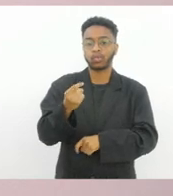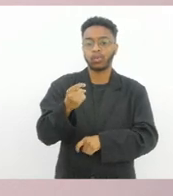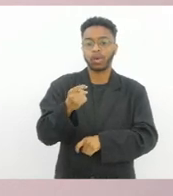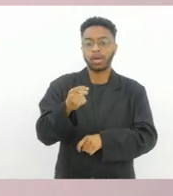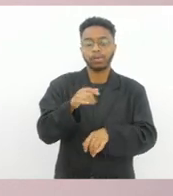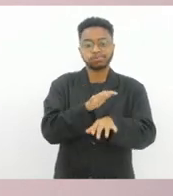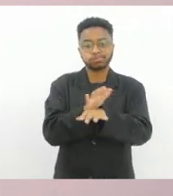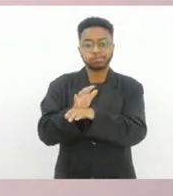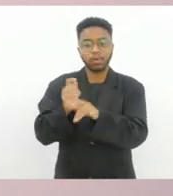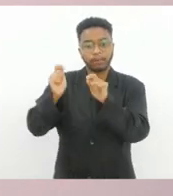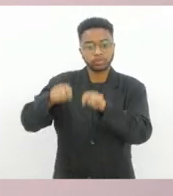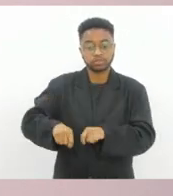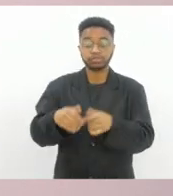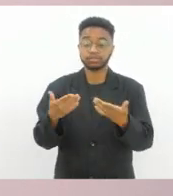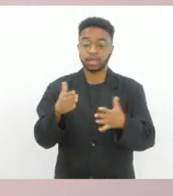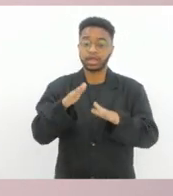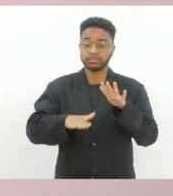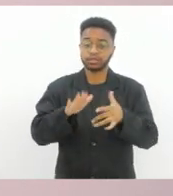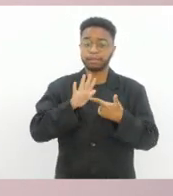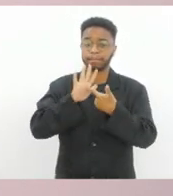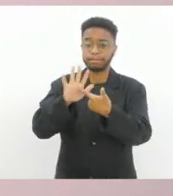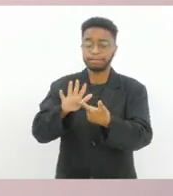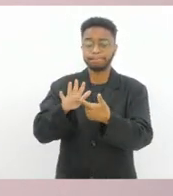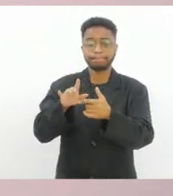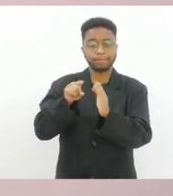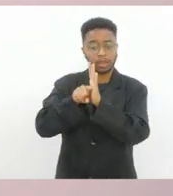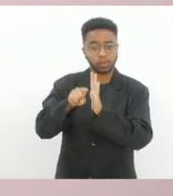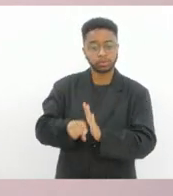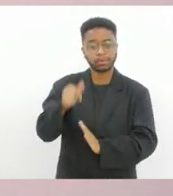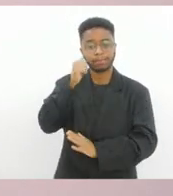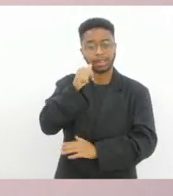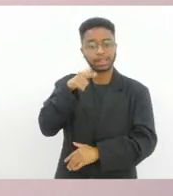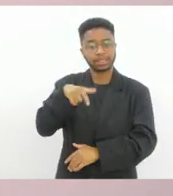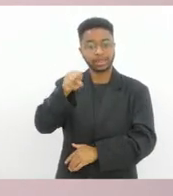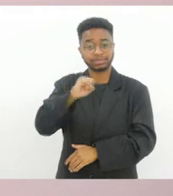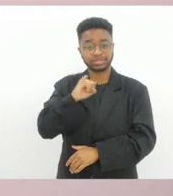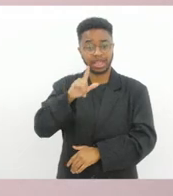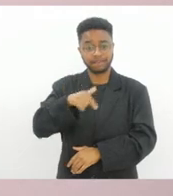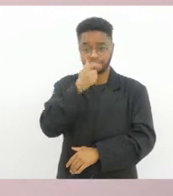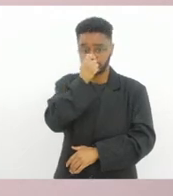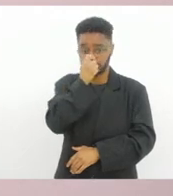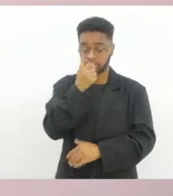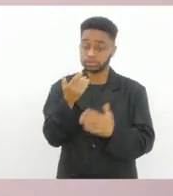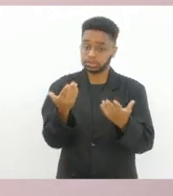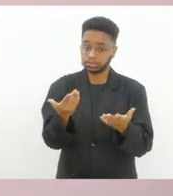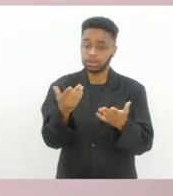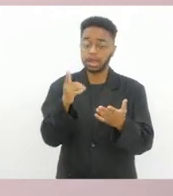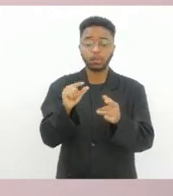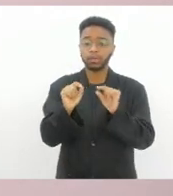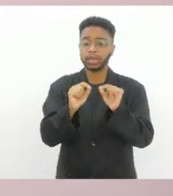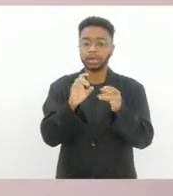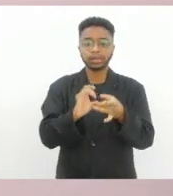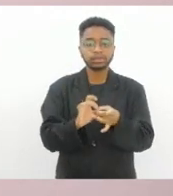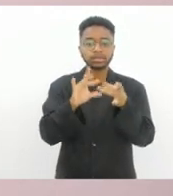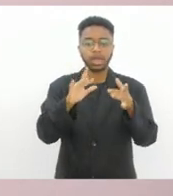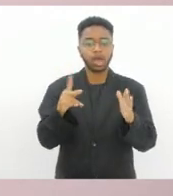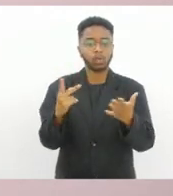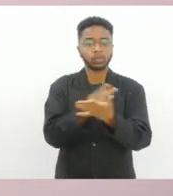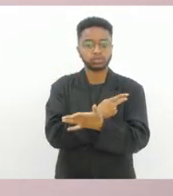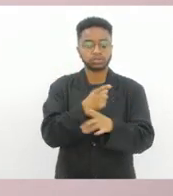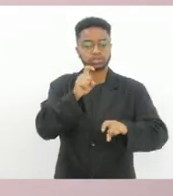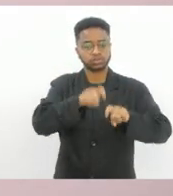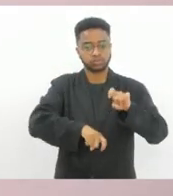se pergunta para a menina lésbica, mas você é virgem? Né? Essa pergunta é uma permissidade do estupro poder acontecer.